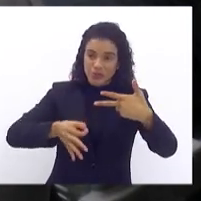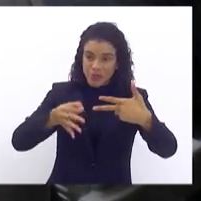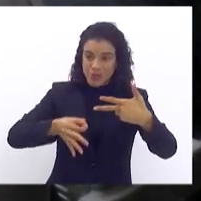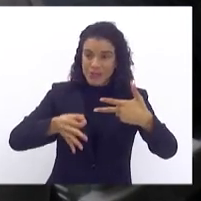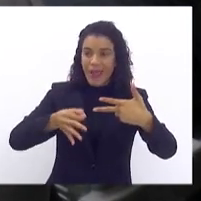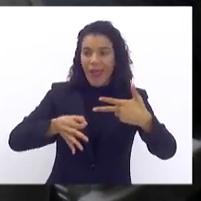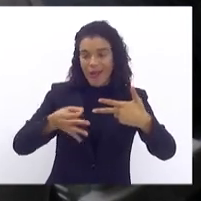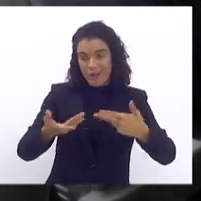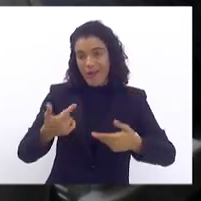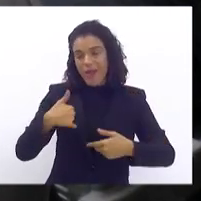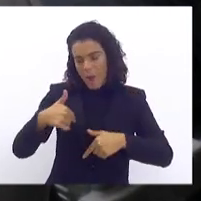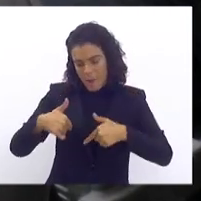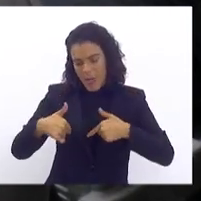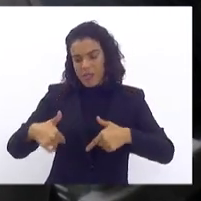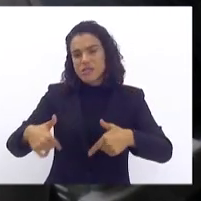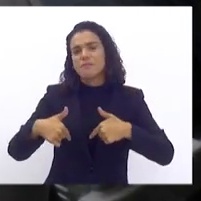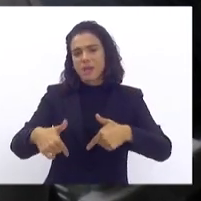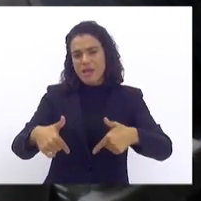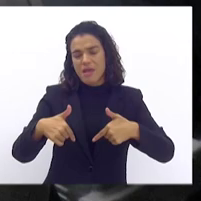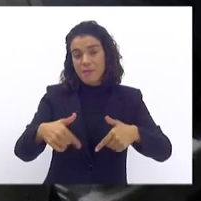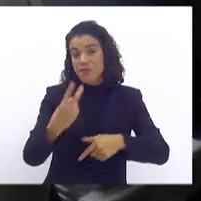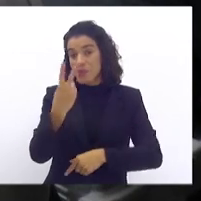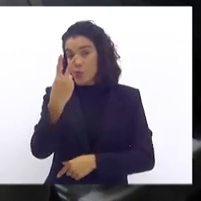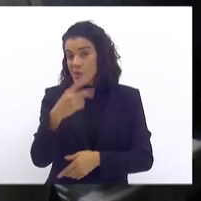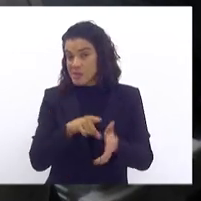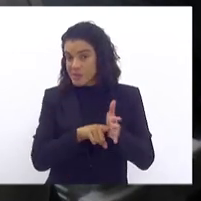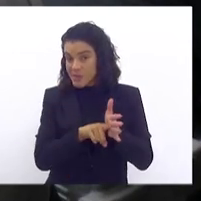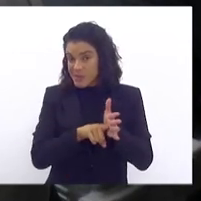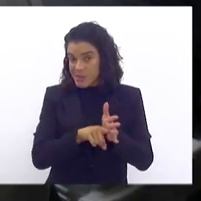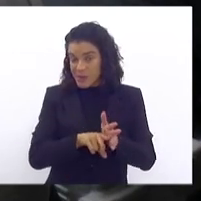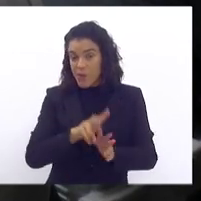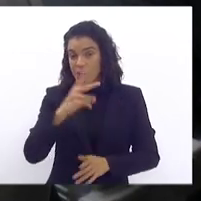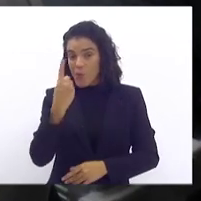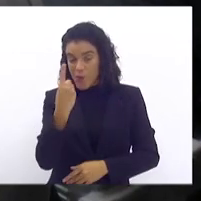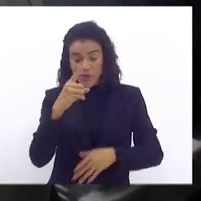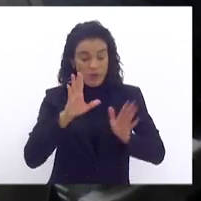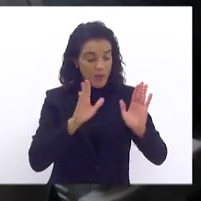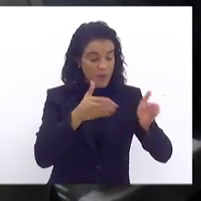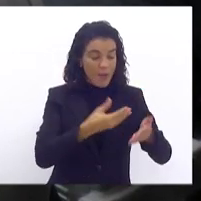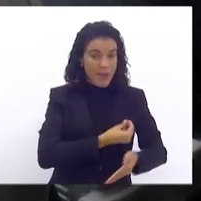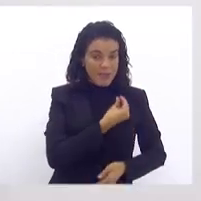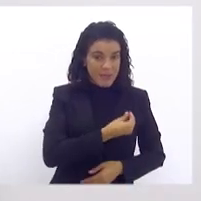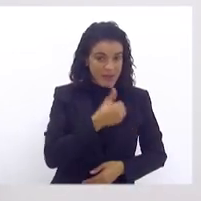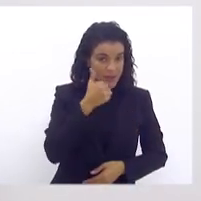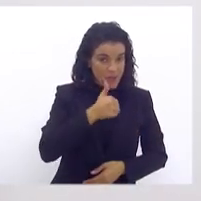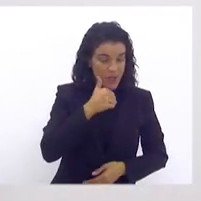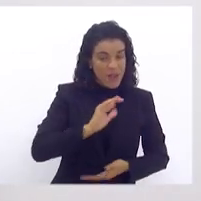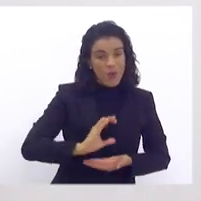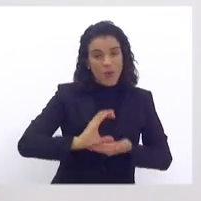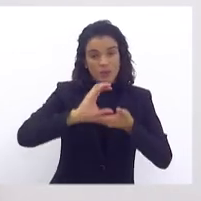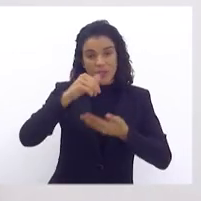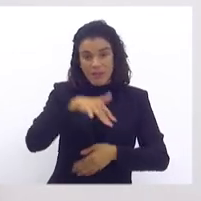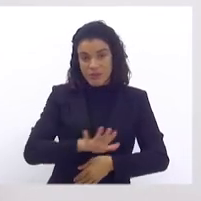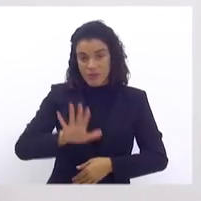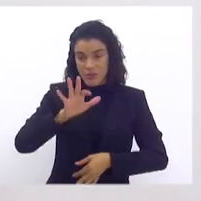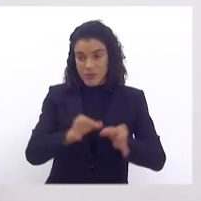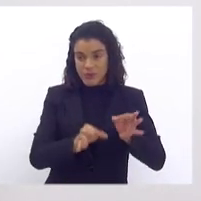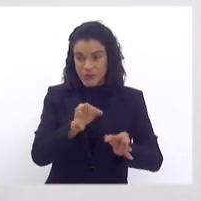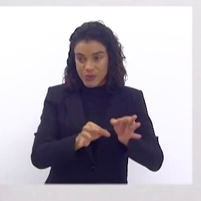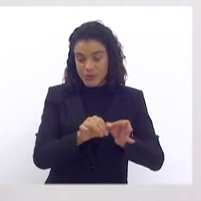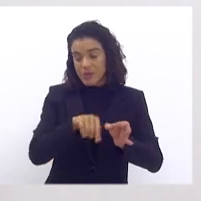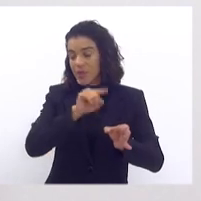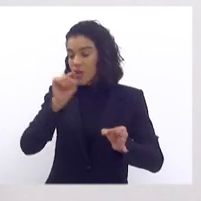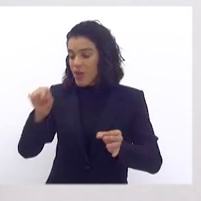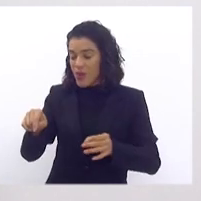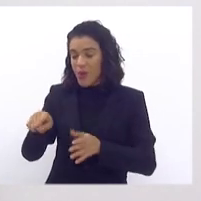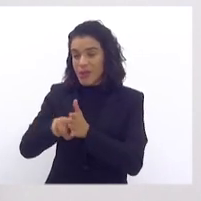e eu participei ativamente de duas pesquisas, uma sobre a participação das mulheres no Conselho Nacional de Justiça e outra